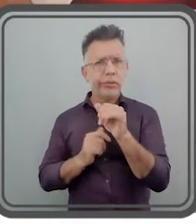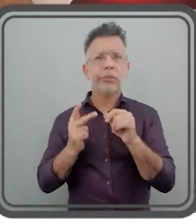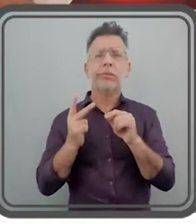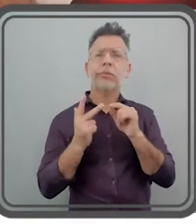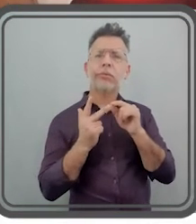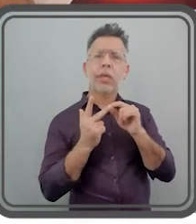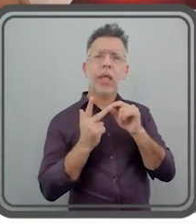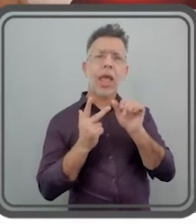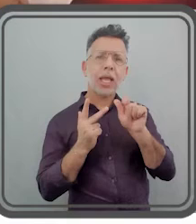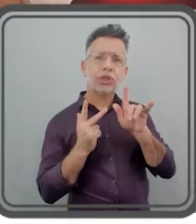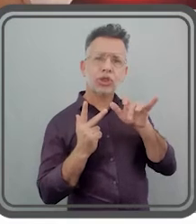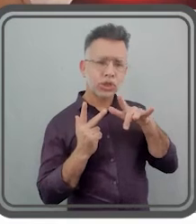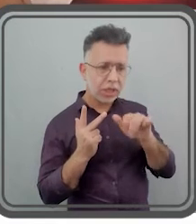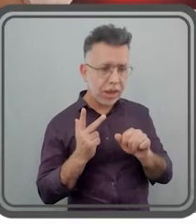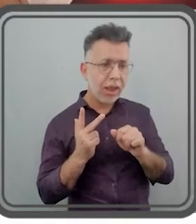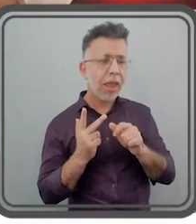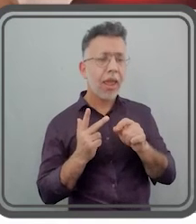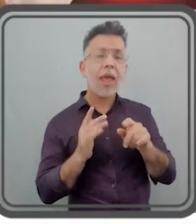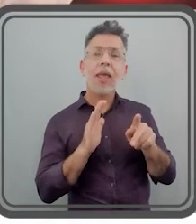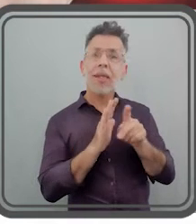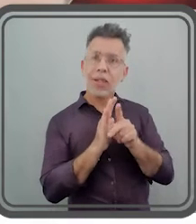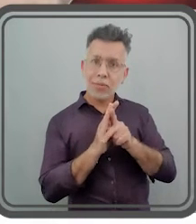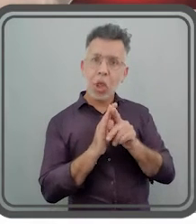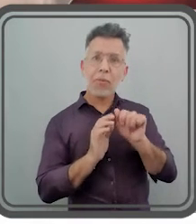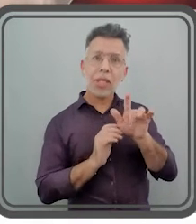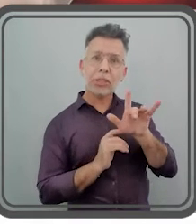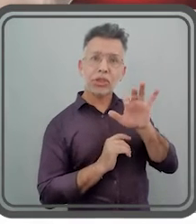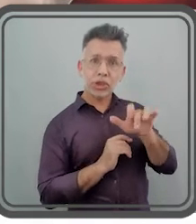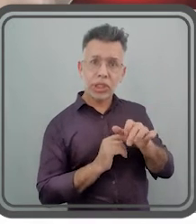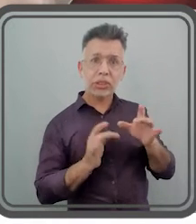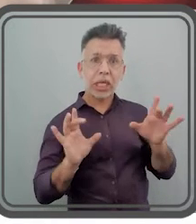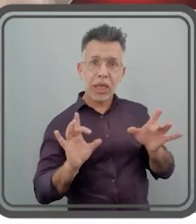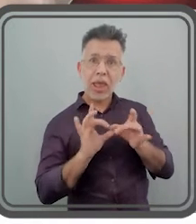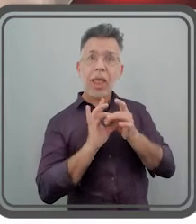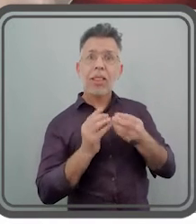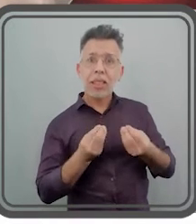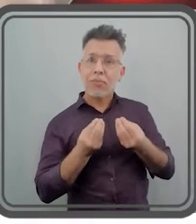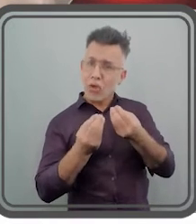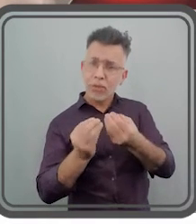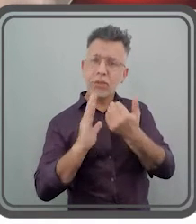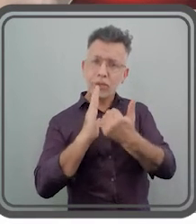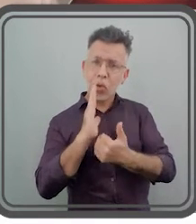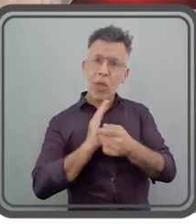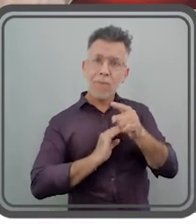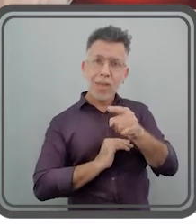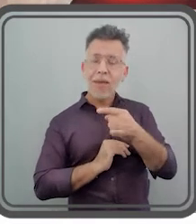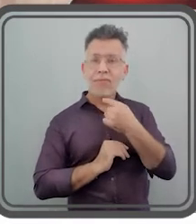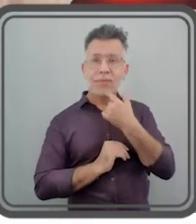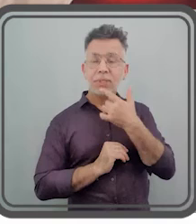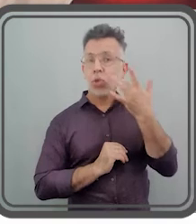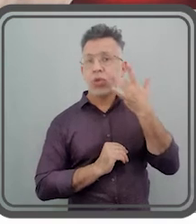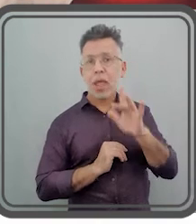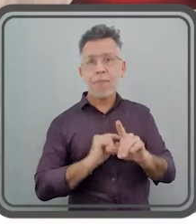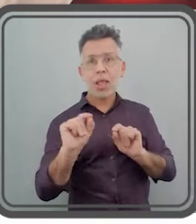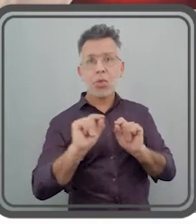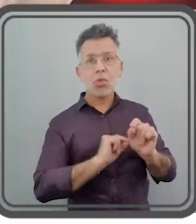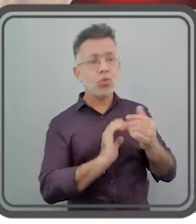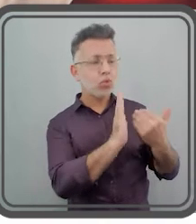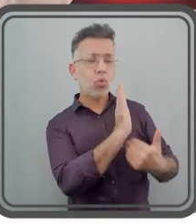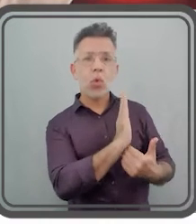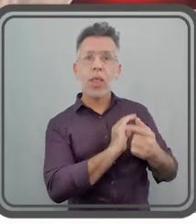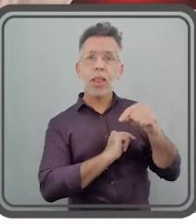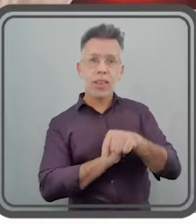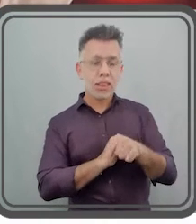agências de viagem e tem muitos casos que as próprias essas próprias agências e companhias aéreas oferecem desconto só que você não não sabem desse